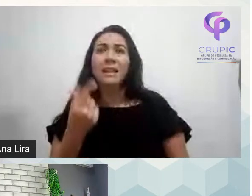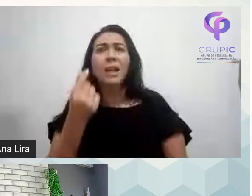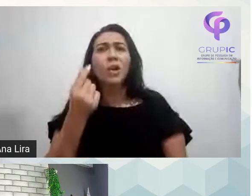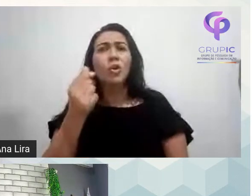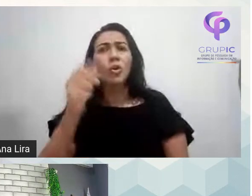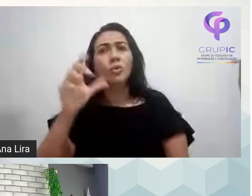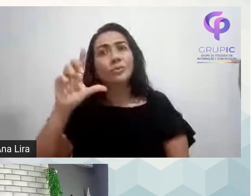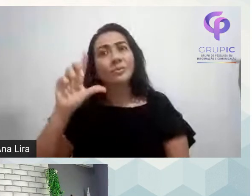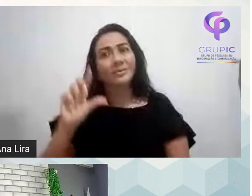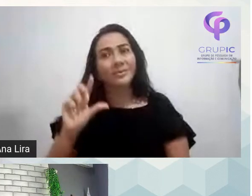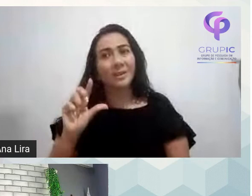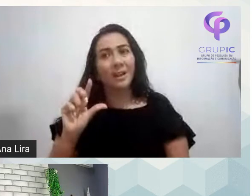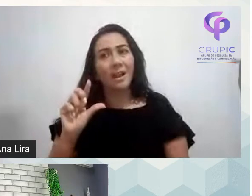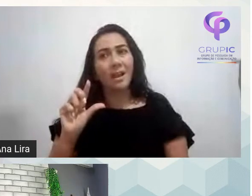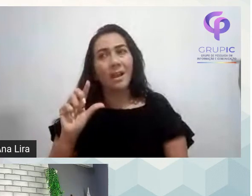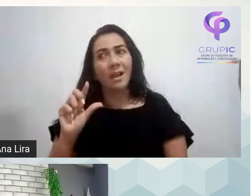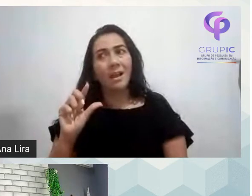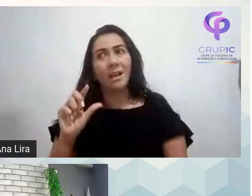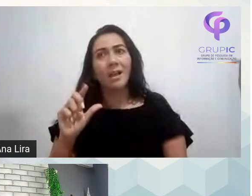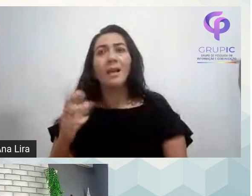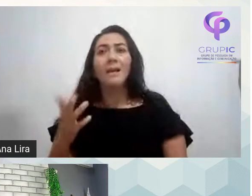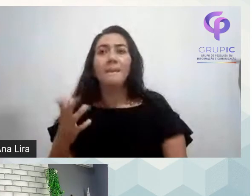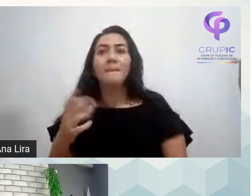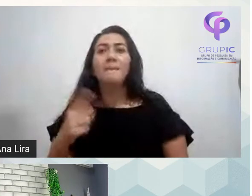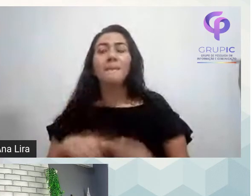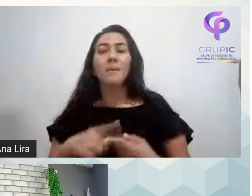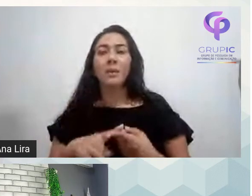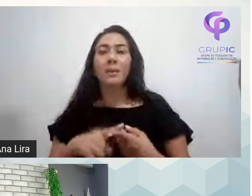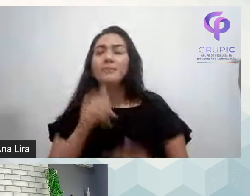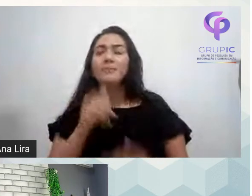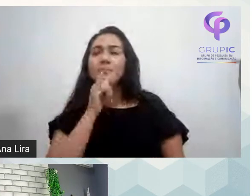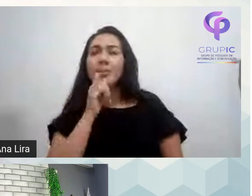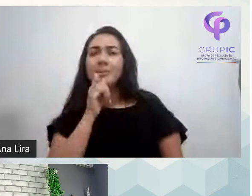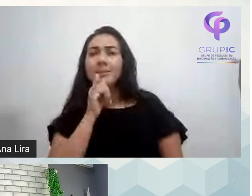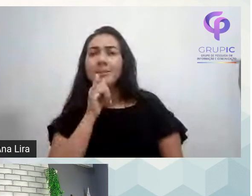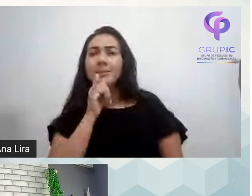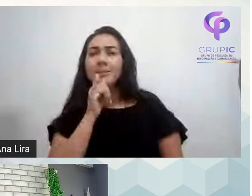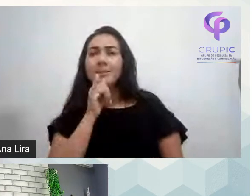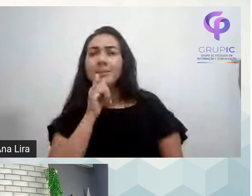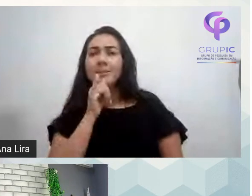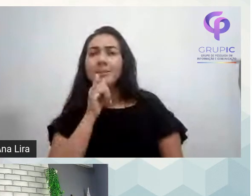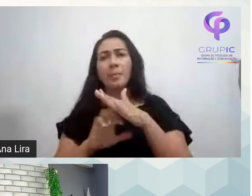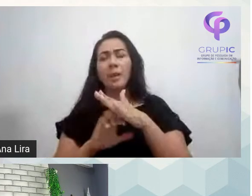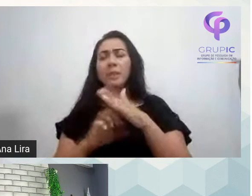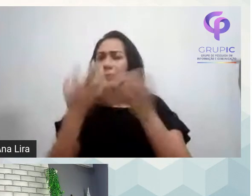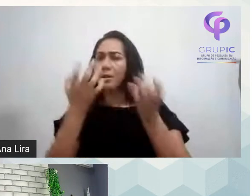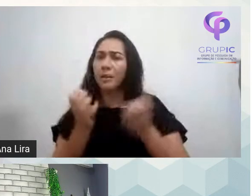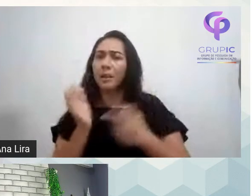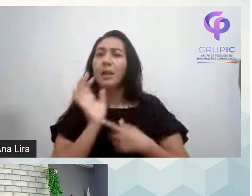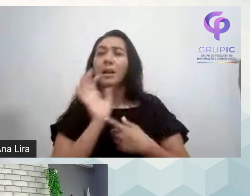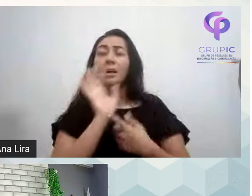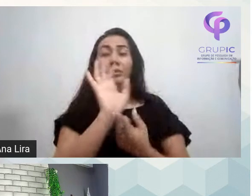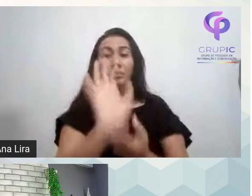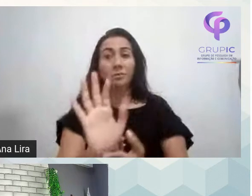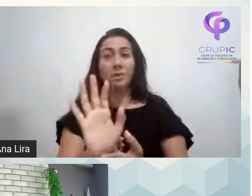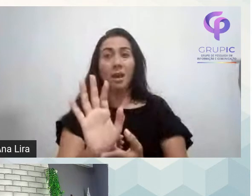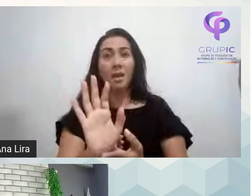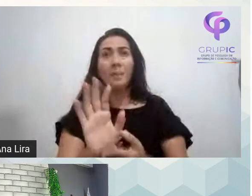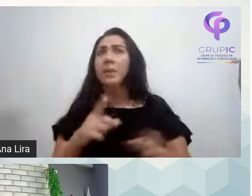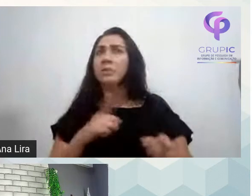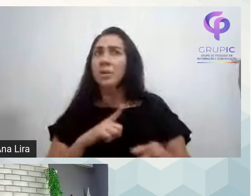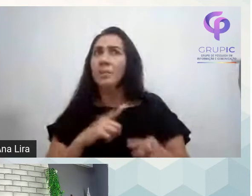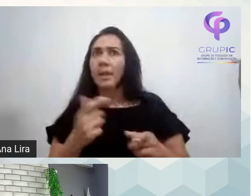ela vai querer te bancar, mas, evidentemente, como eu sou uma empresa, eu quero uma lucratividade, quero saber se o